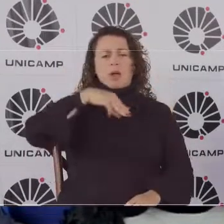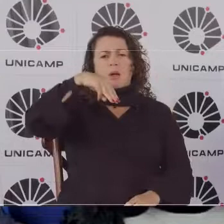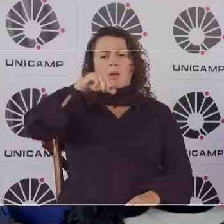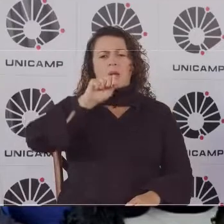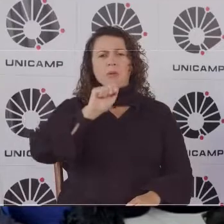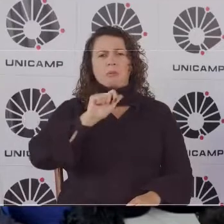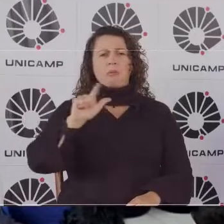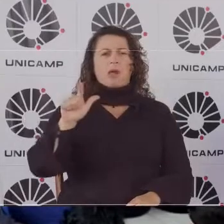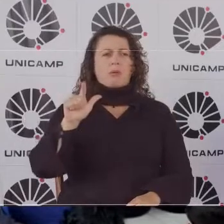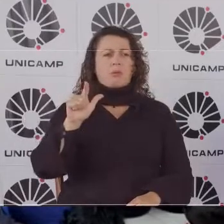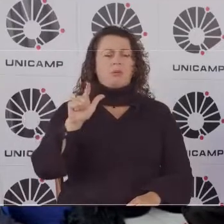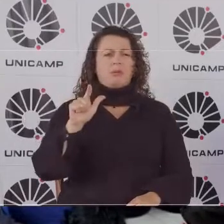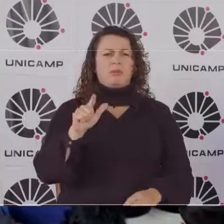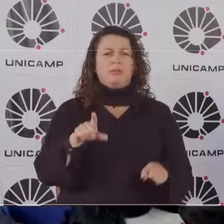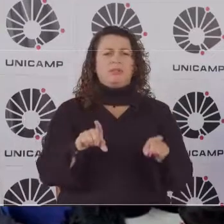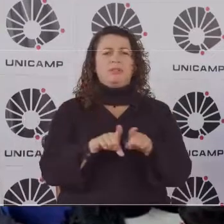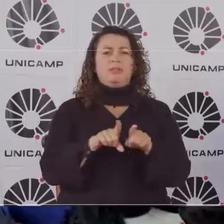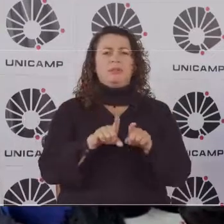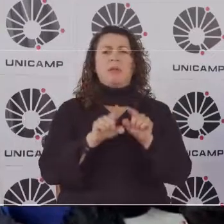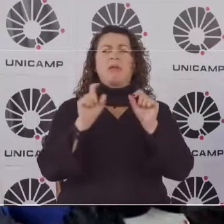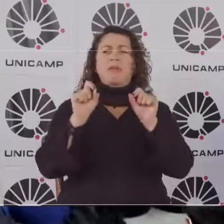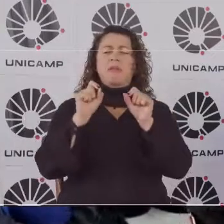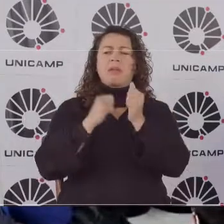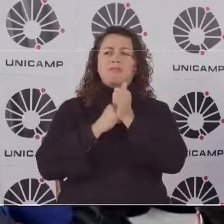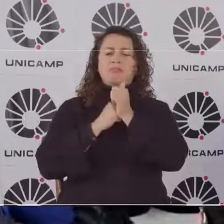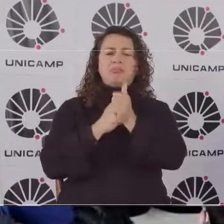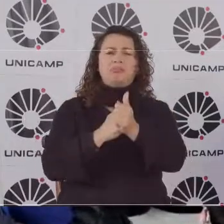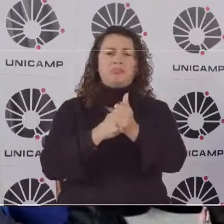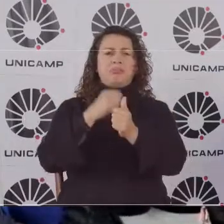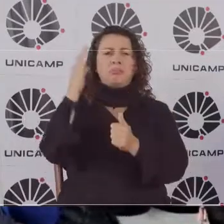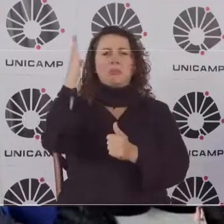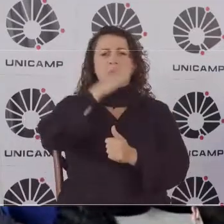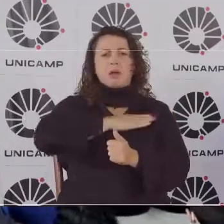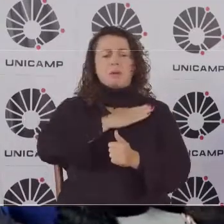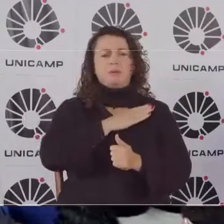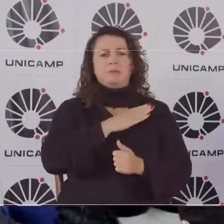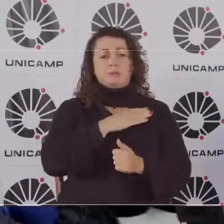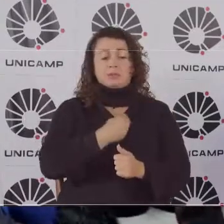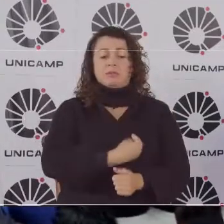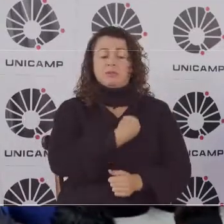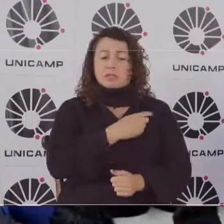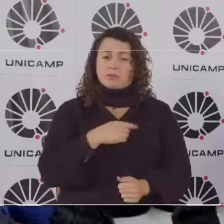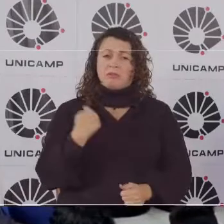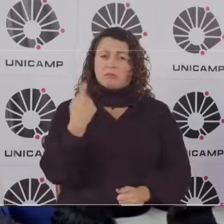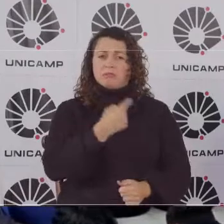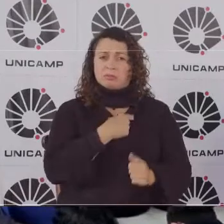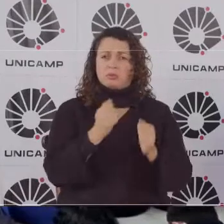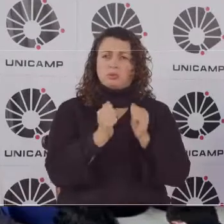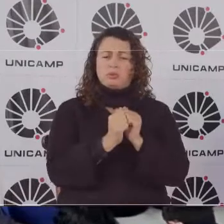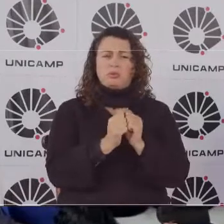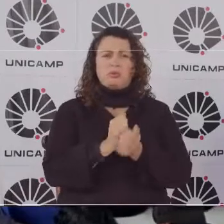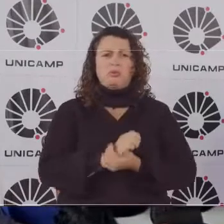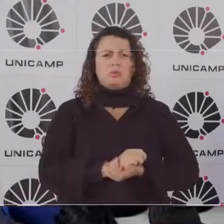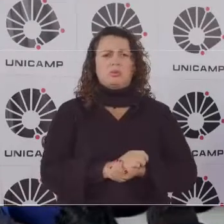e dos seus agentes é entre nós é